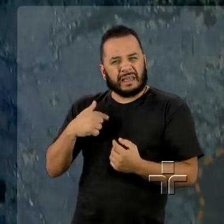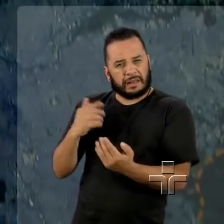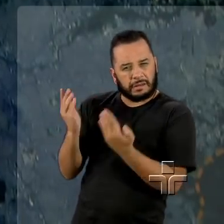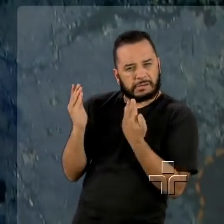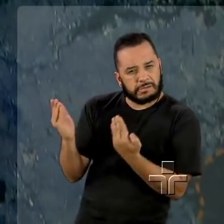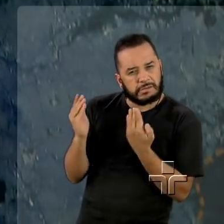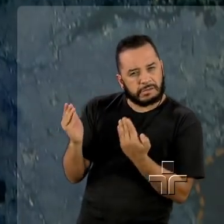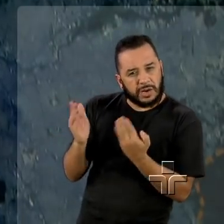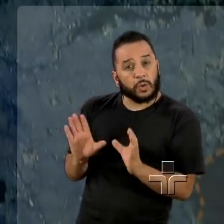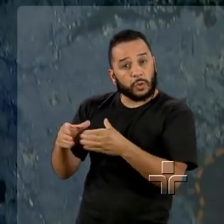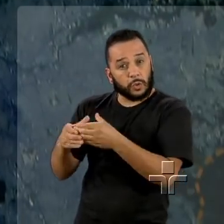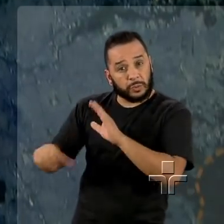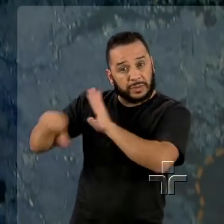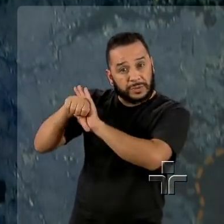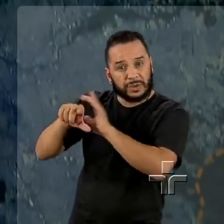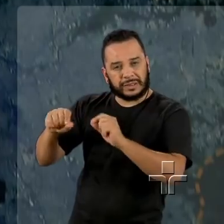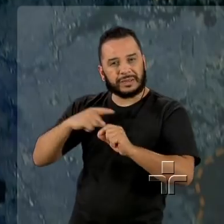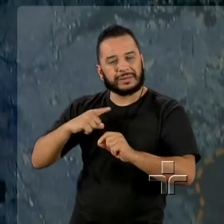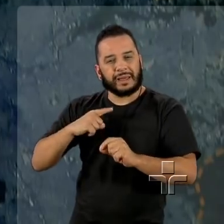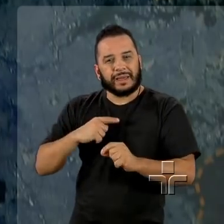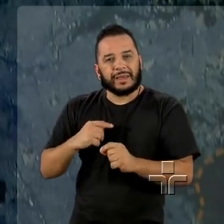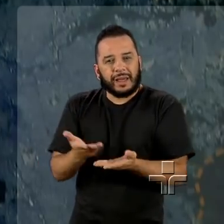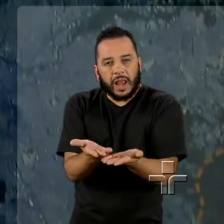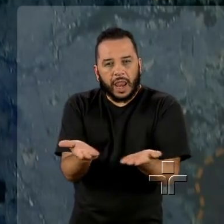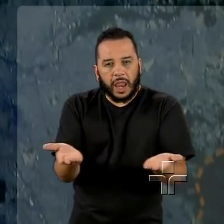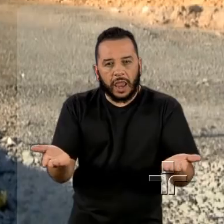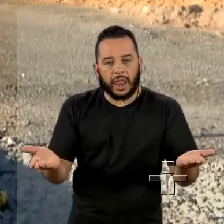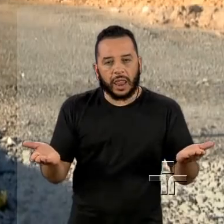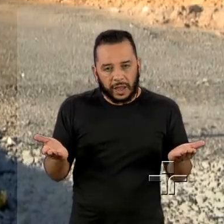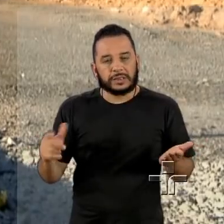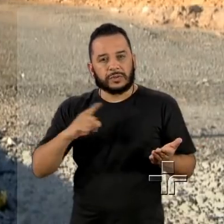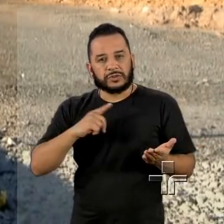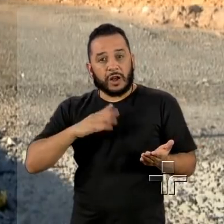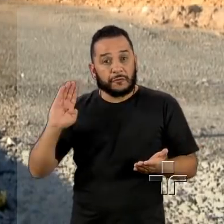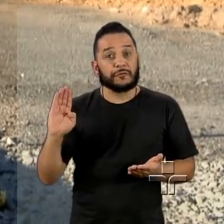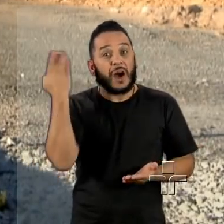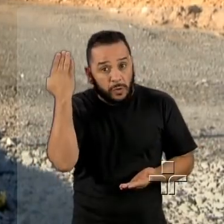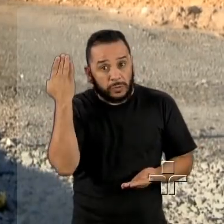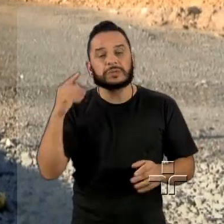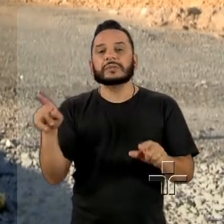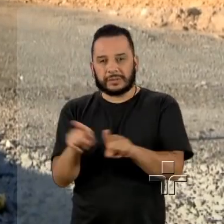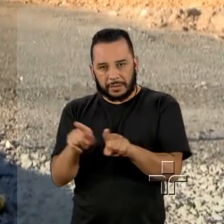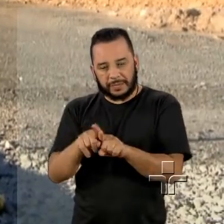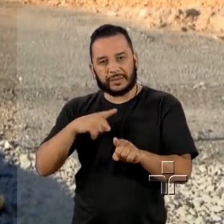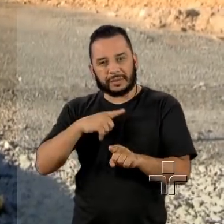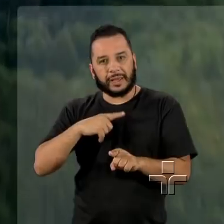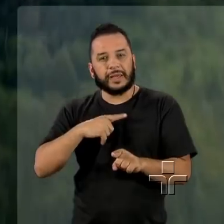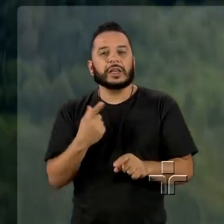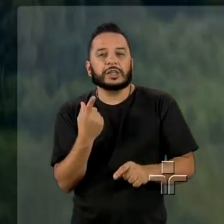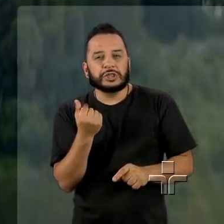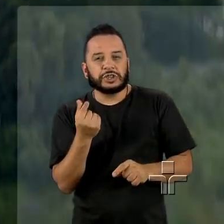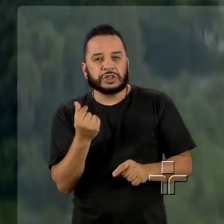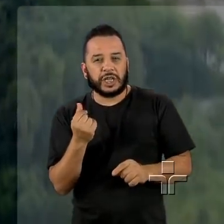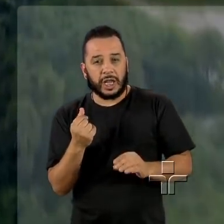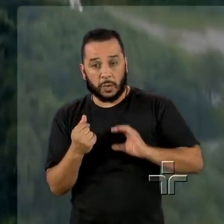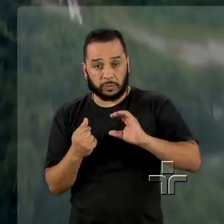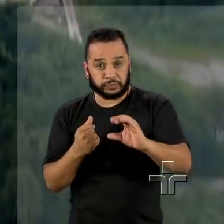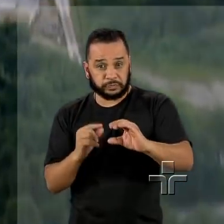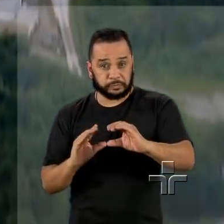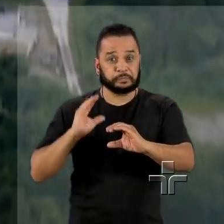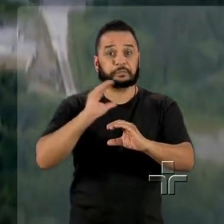que foi citado na reportagem é influenciado pela corrupção. E o Demirval Silva, que diz que a corrupção no Brasil é estrutural